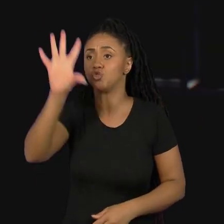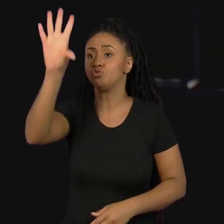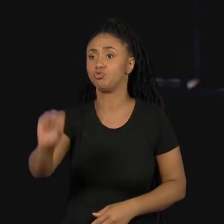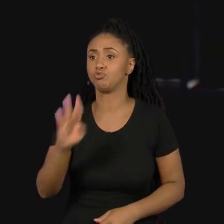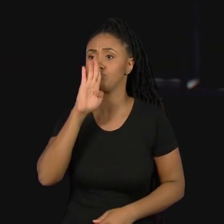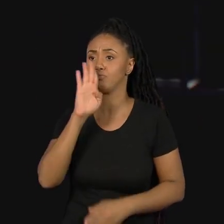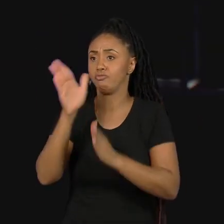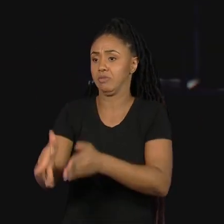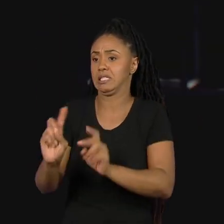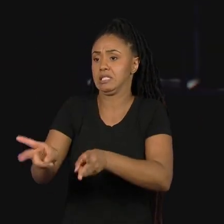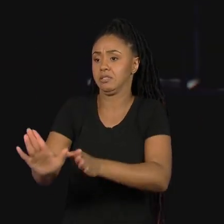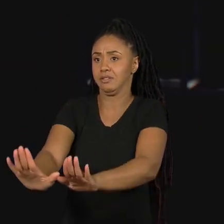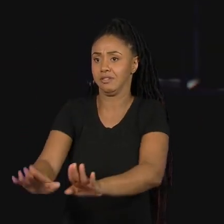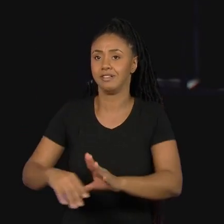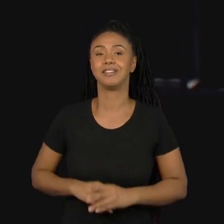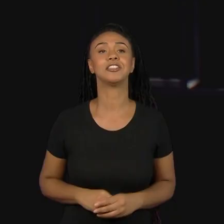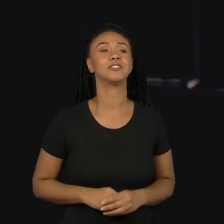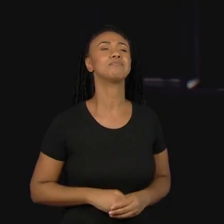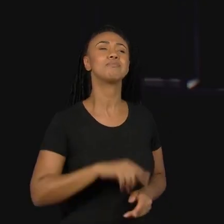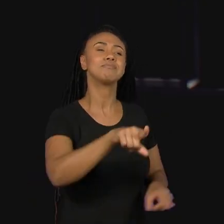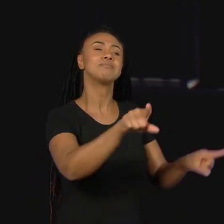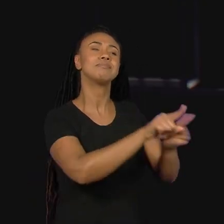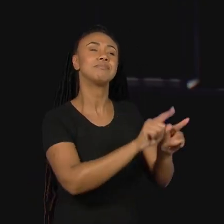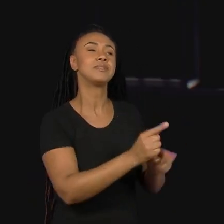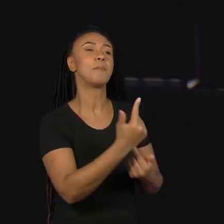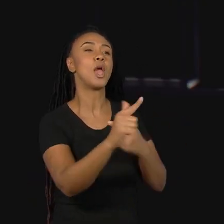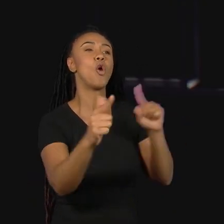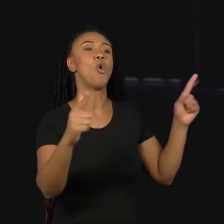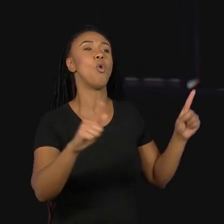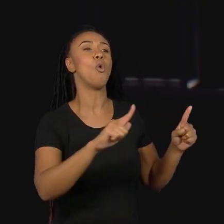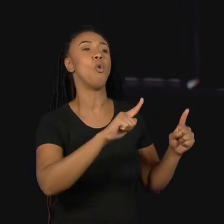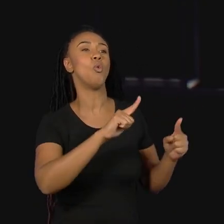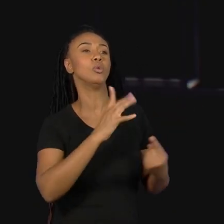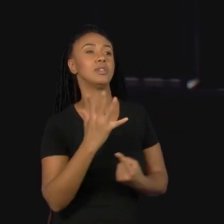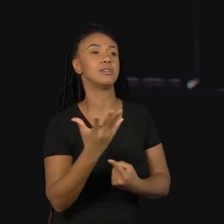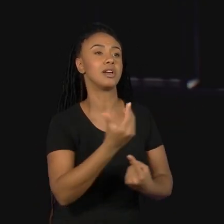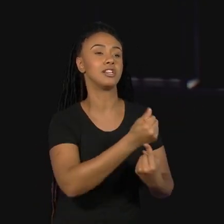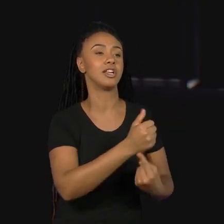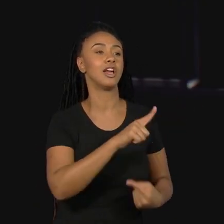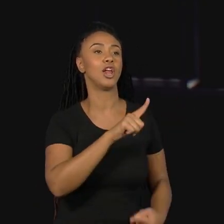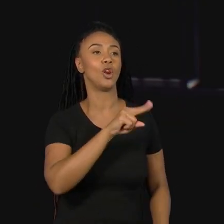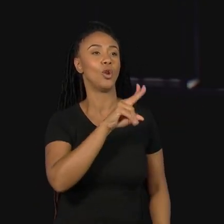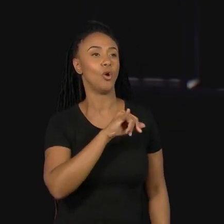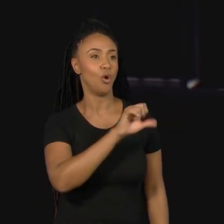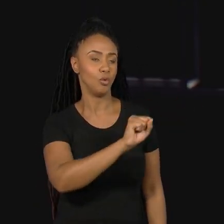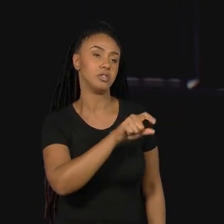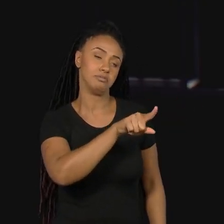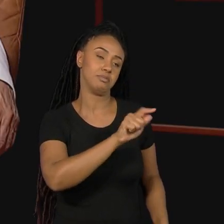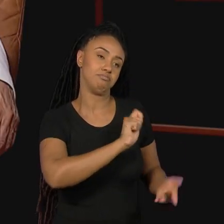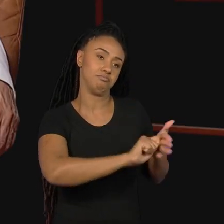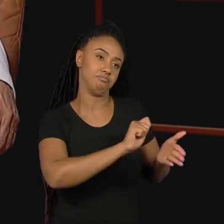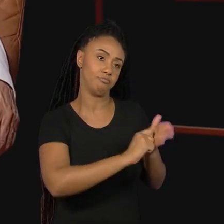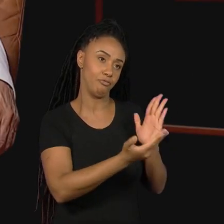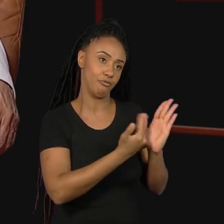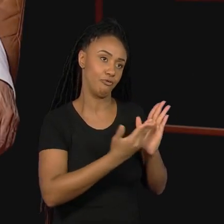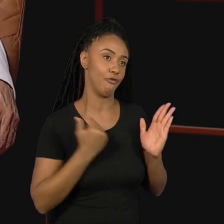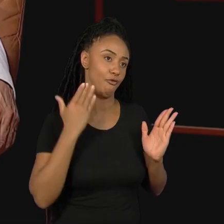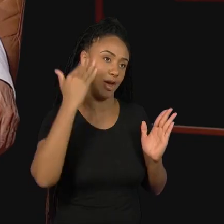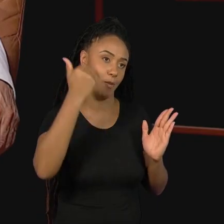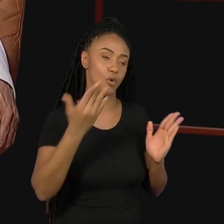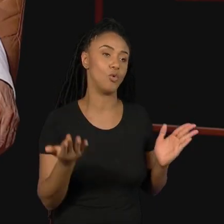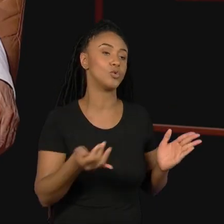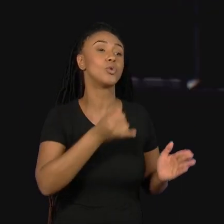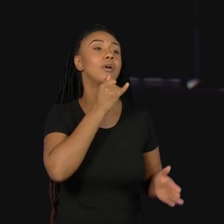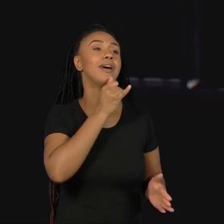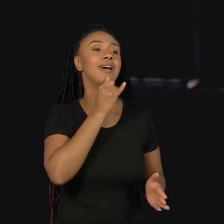Petkov, você também se inspira muito nas obras do Lewis Carroll, né? Além de um escritor famoso, né, por livros como Alice no País